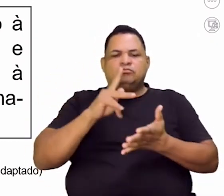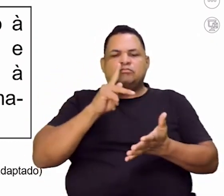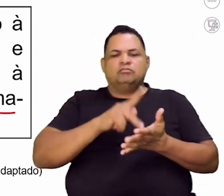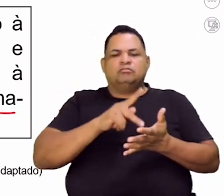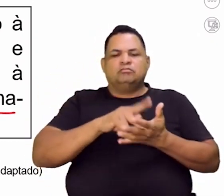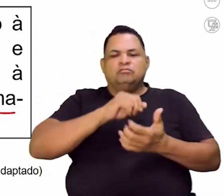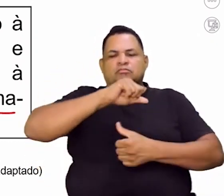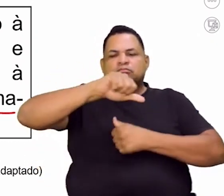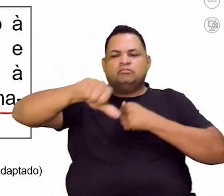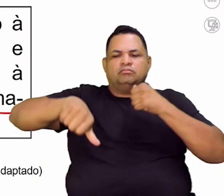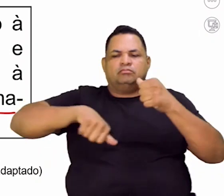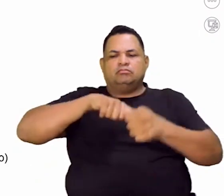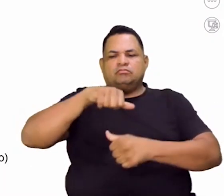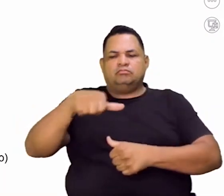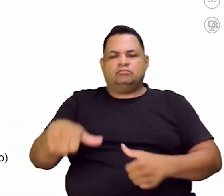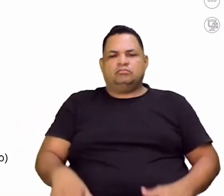transformá-la.